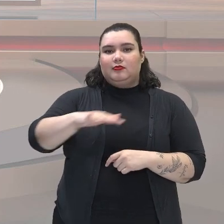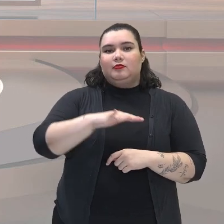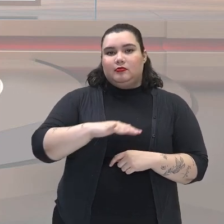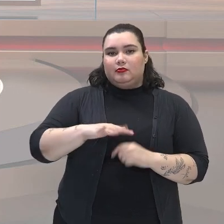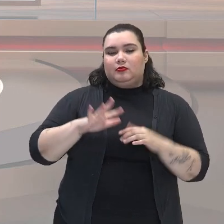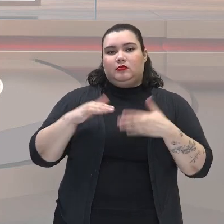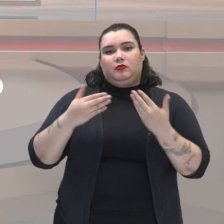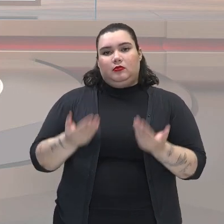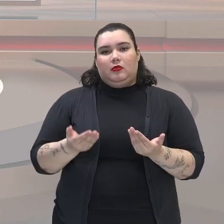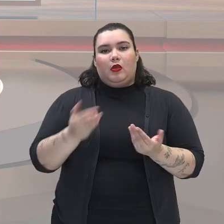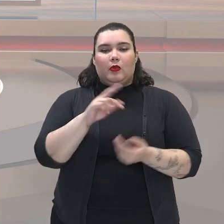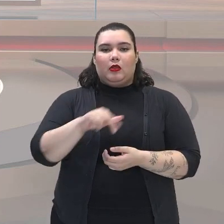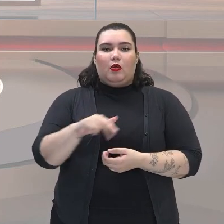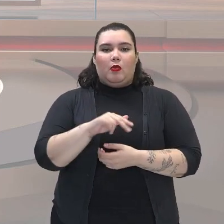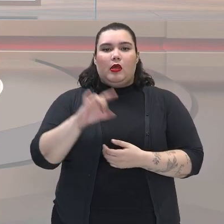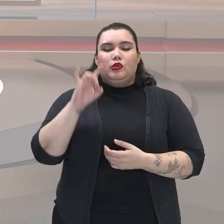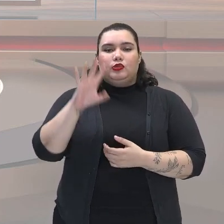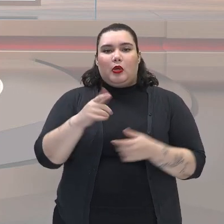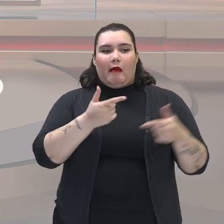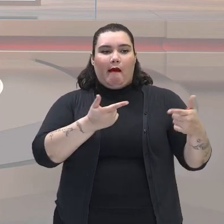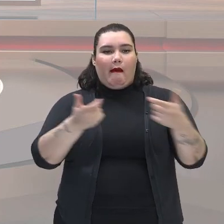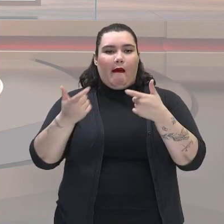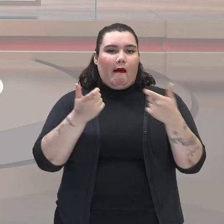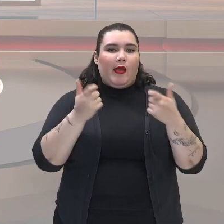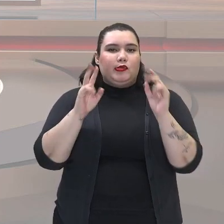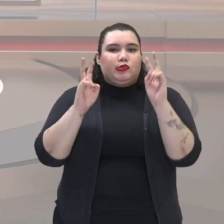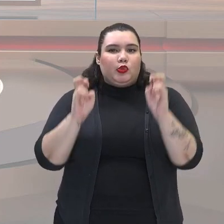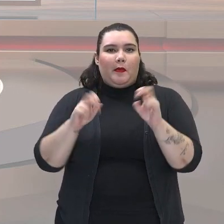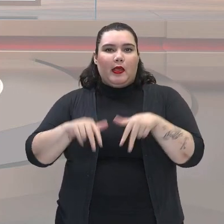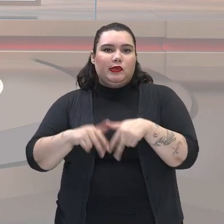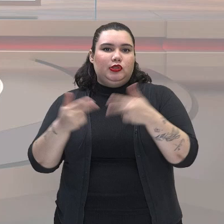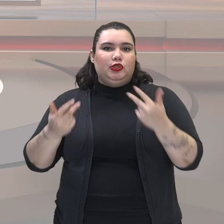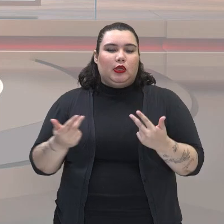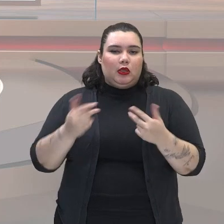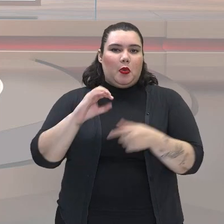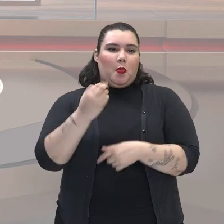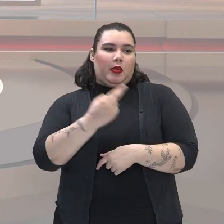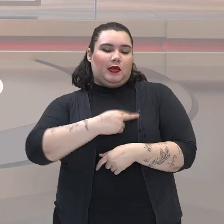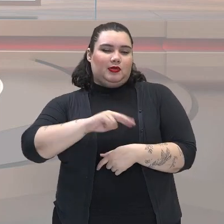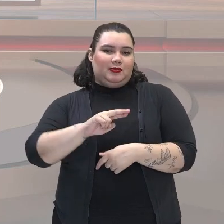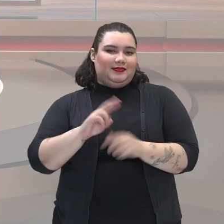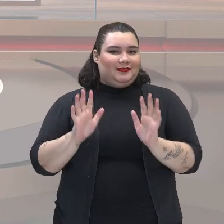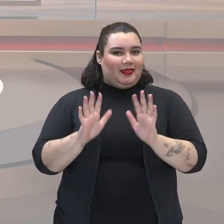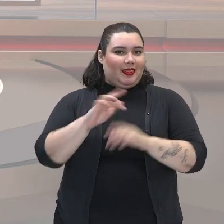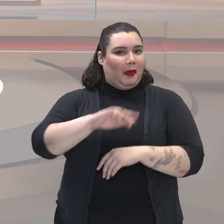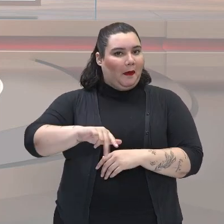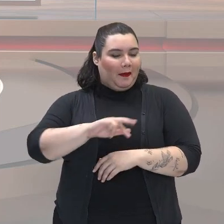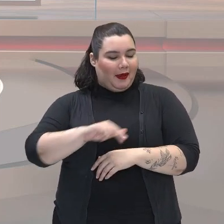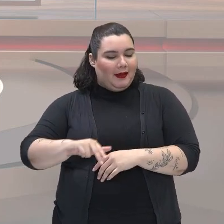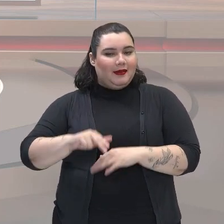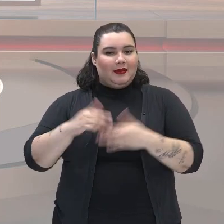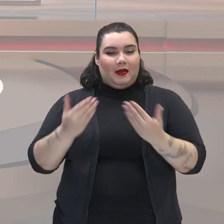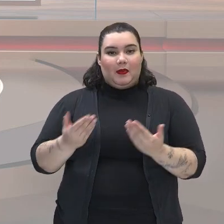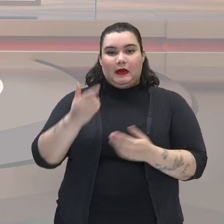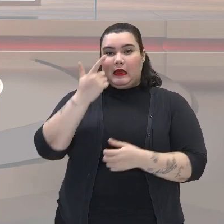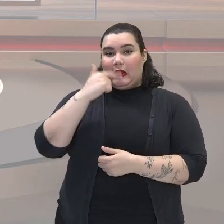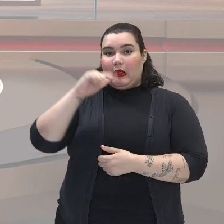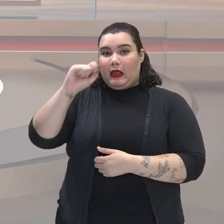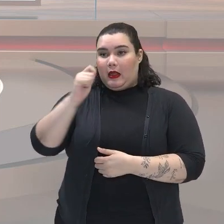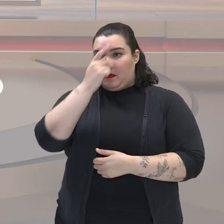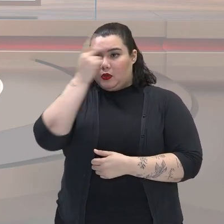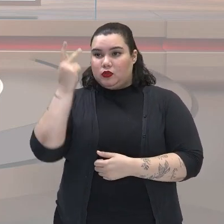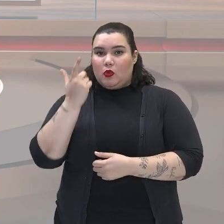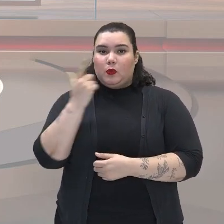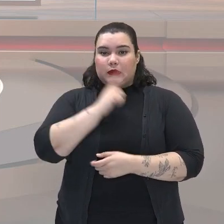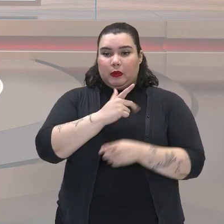é simplesmente uma guerra étnica ou religiosa. Ou seja, quem controlar a região